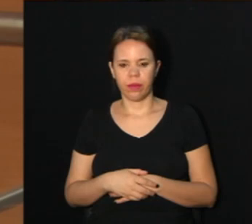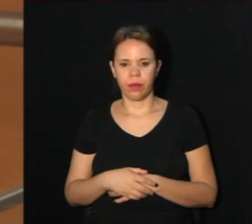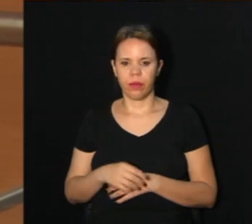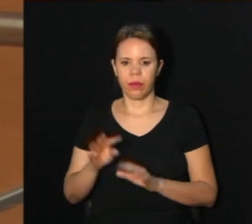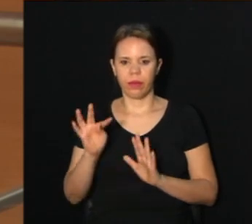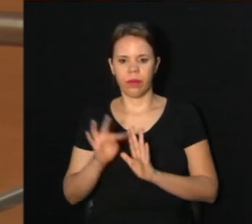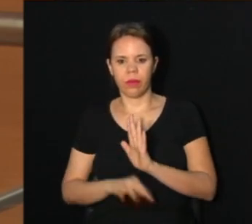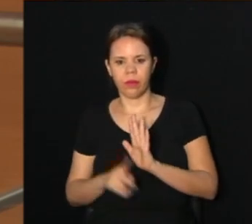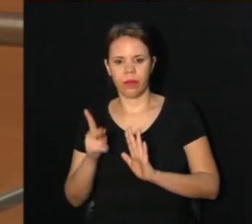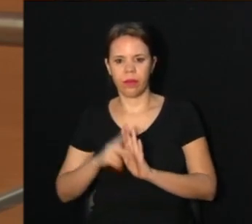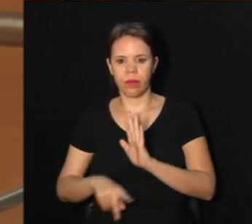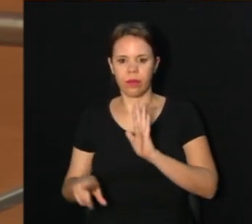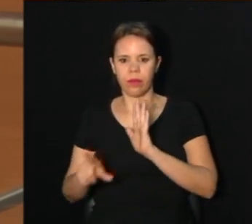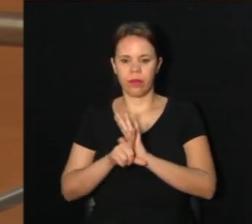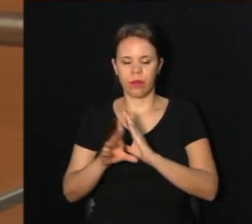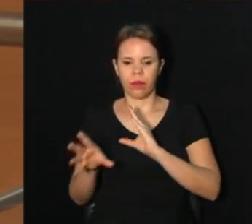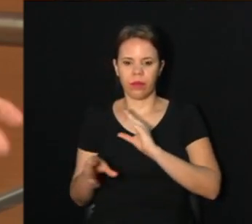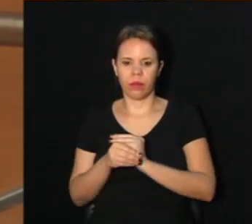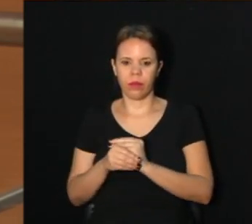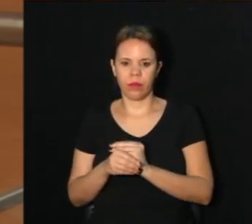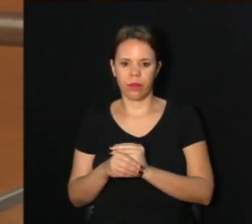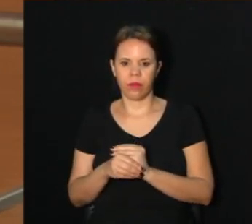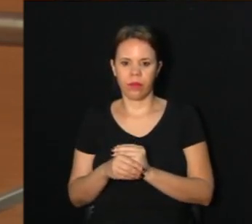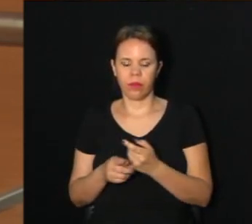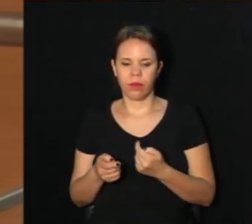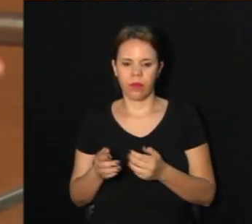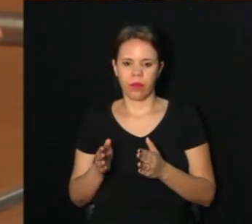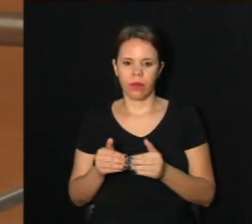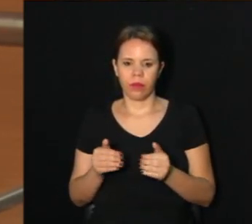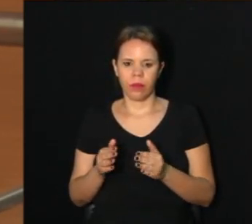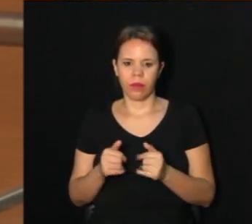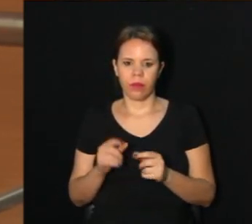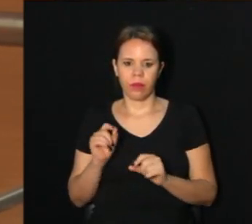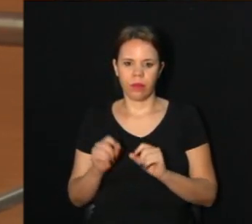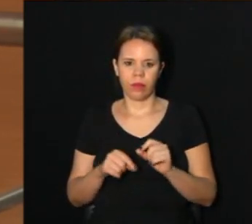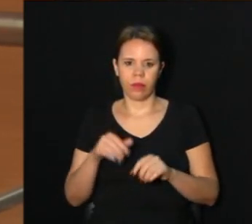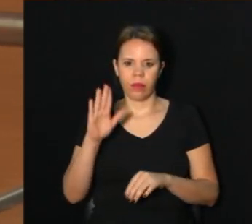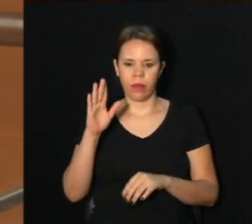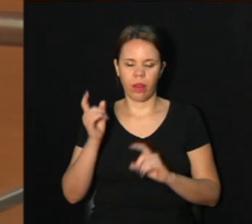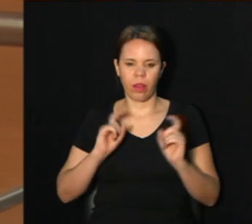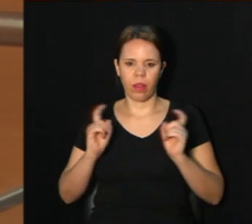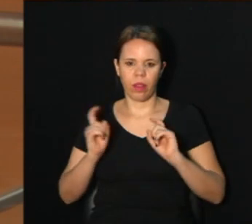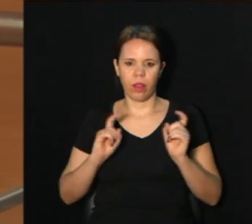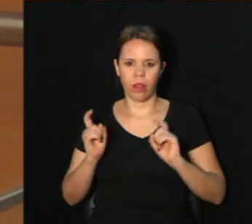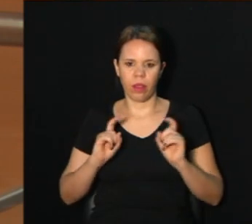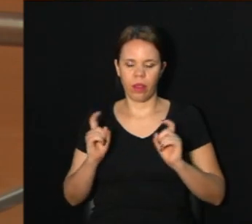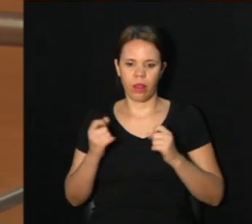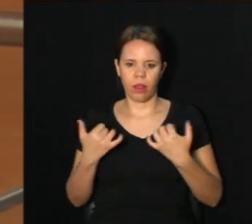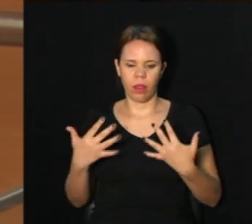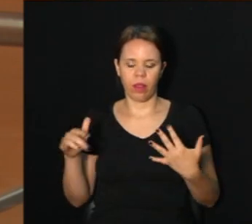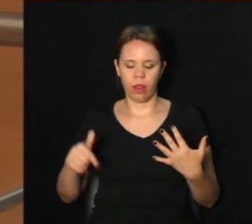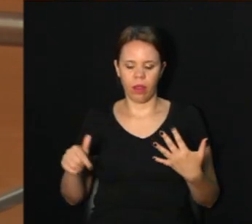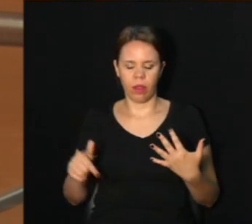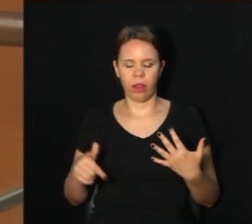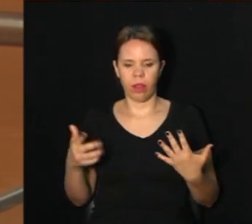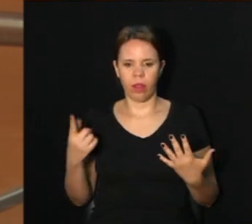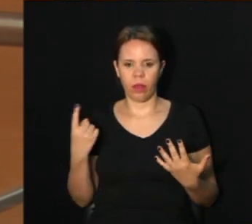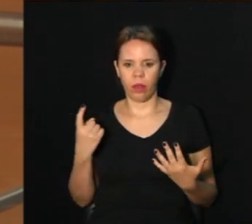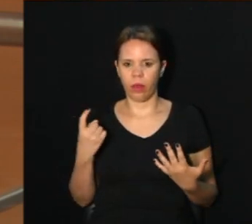desse projeto de lei complementar, que seja solicitado aí mais audiências. Eu acho que essa audiência